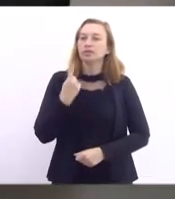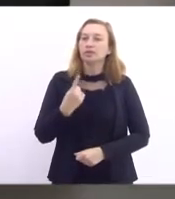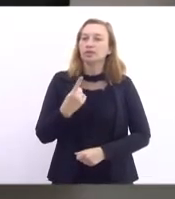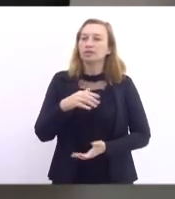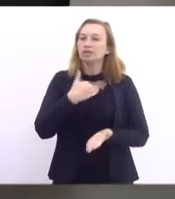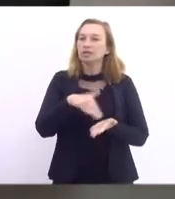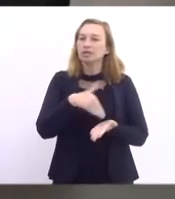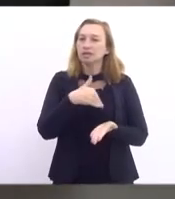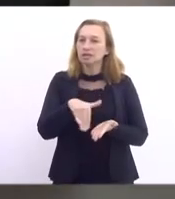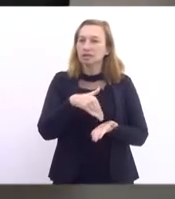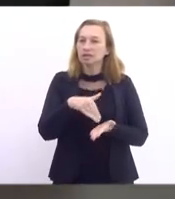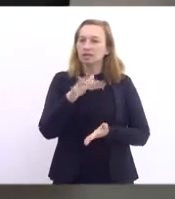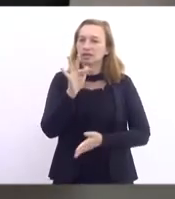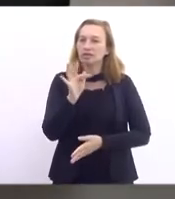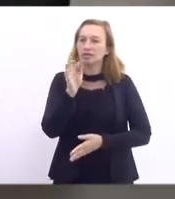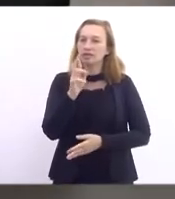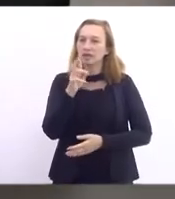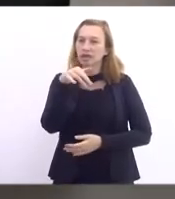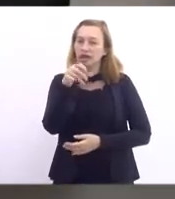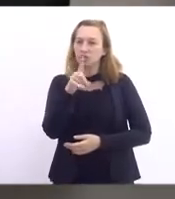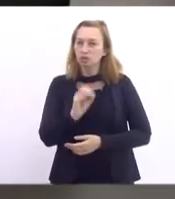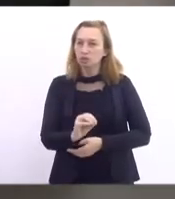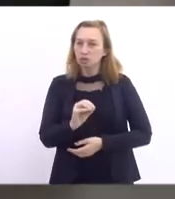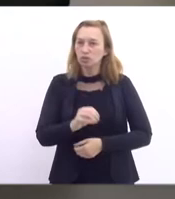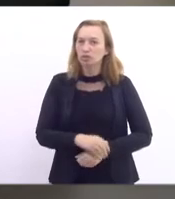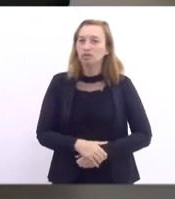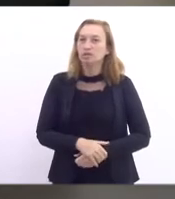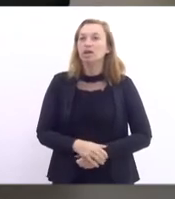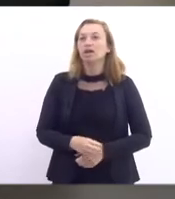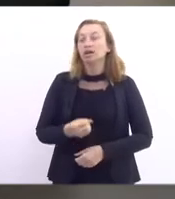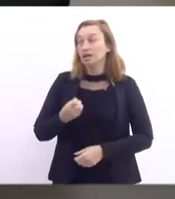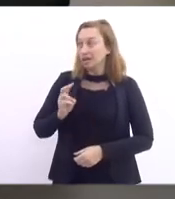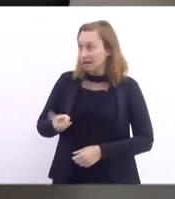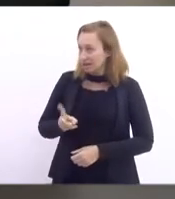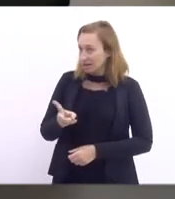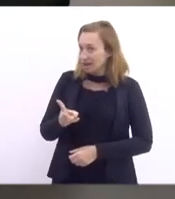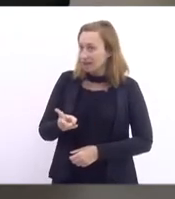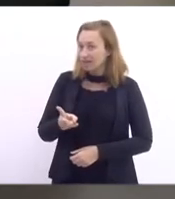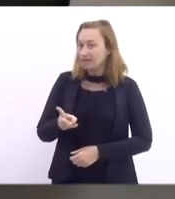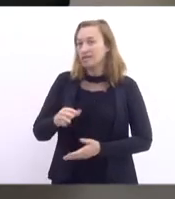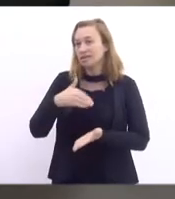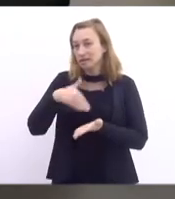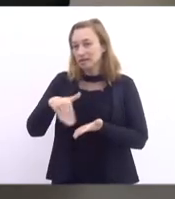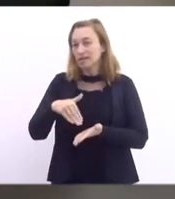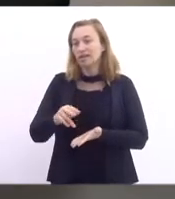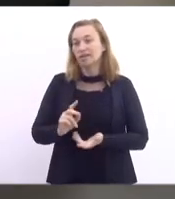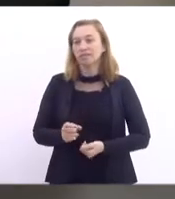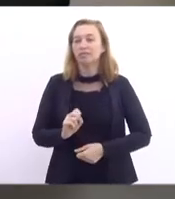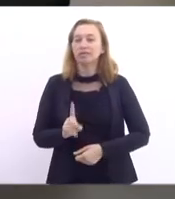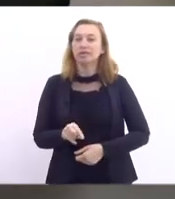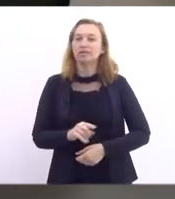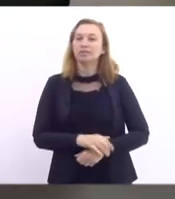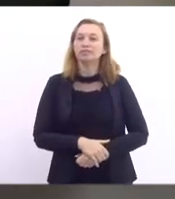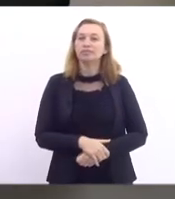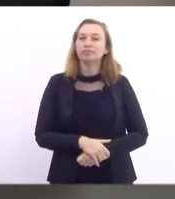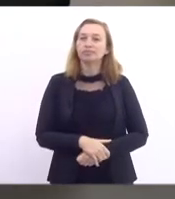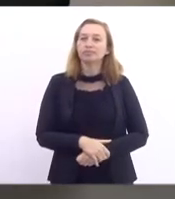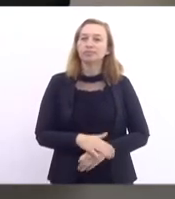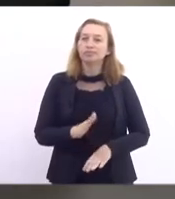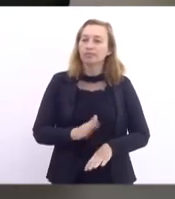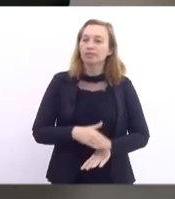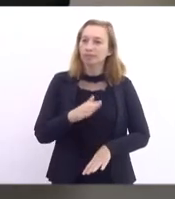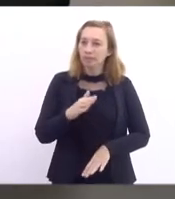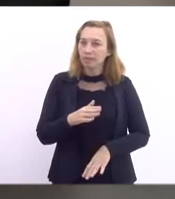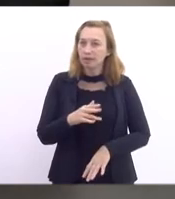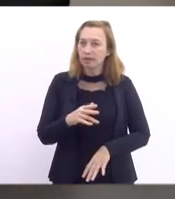secretários Fernando Lopes Quem foi esse é a secretária o Jorge